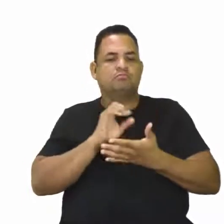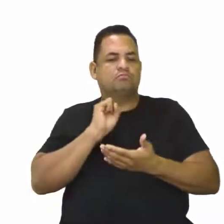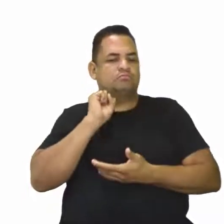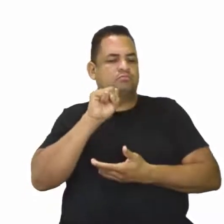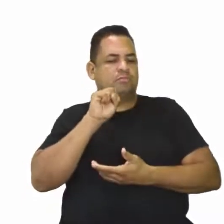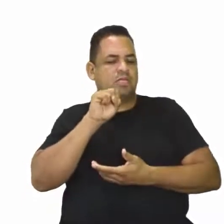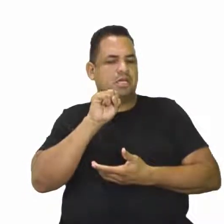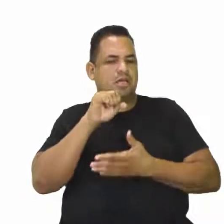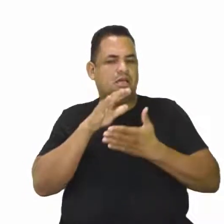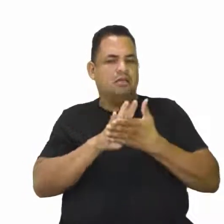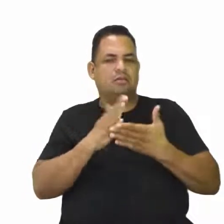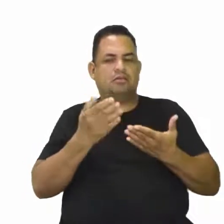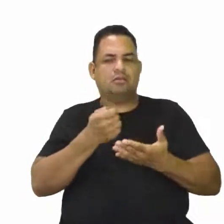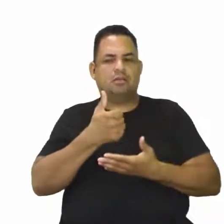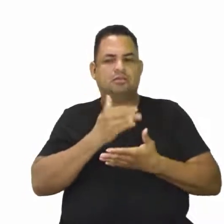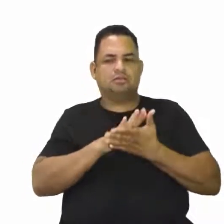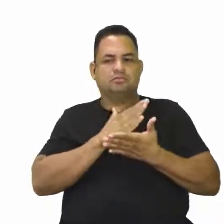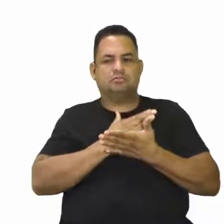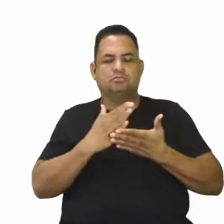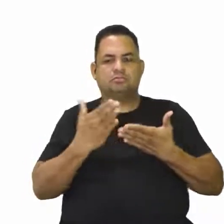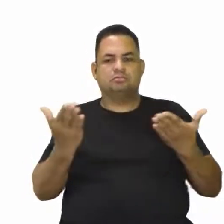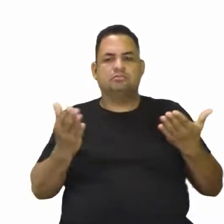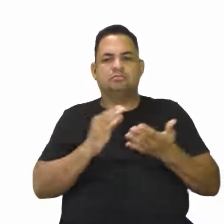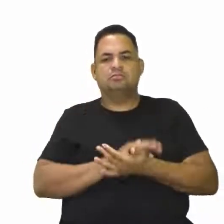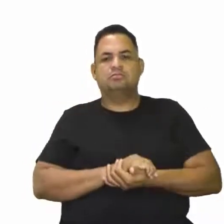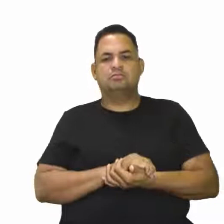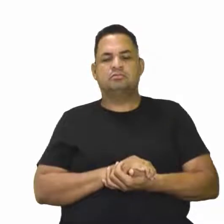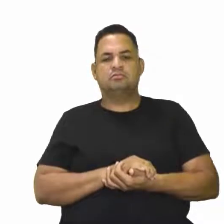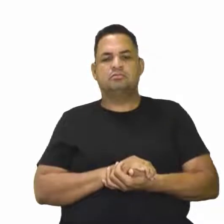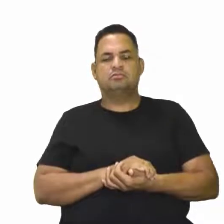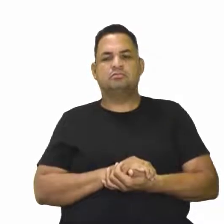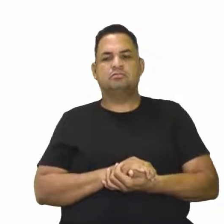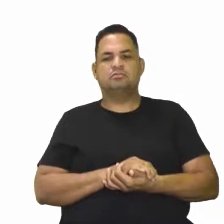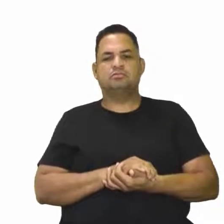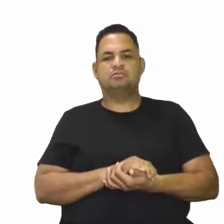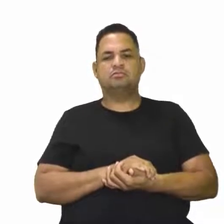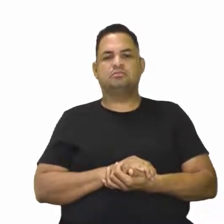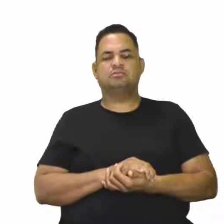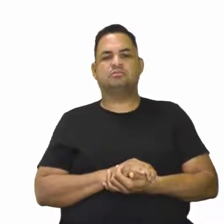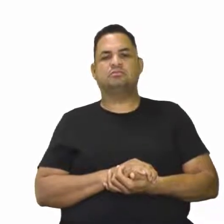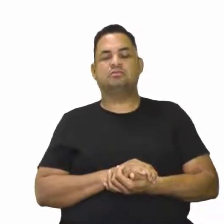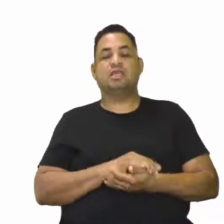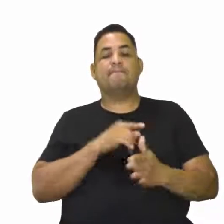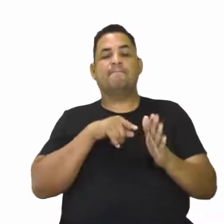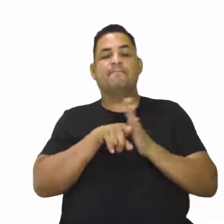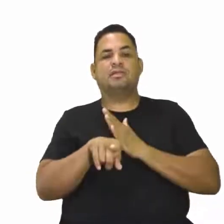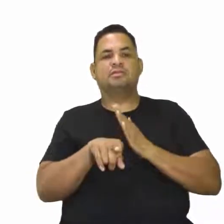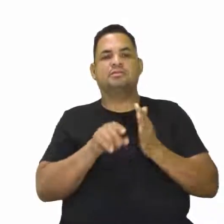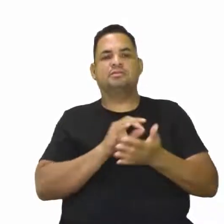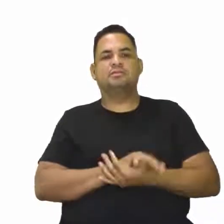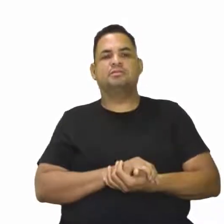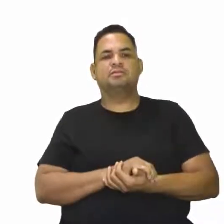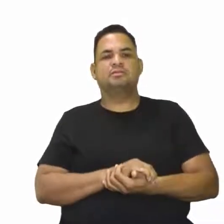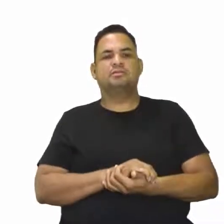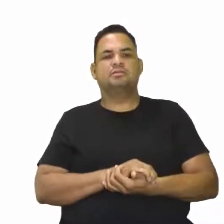de vocês. Então, galera, vamos lá para a perguntinha do Se Liga no